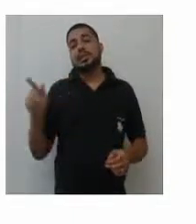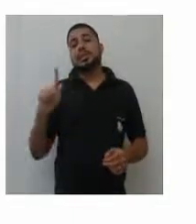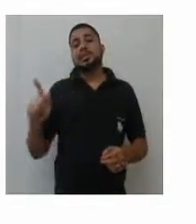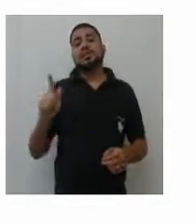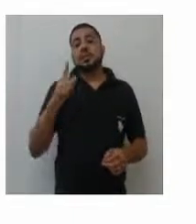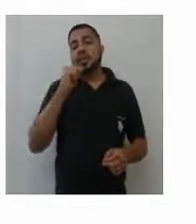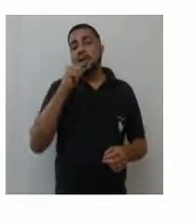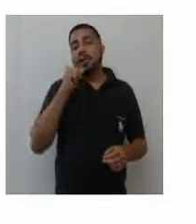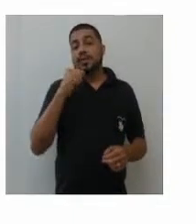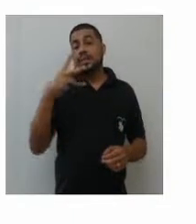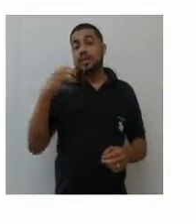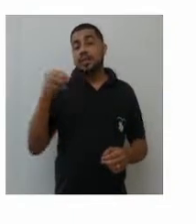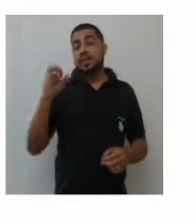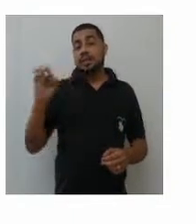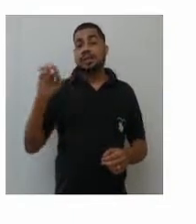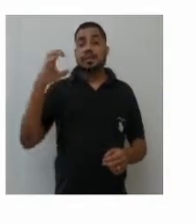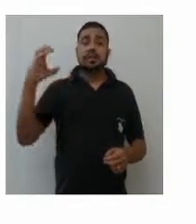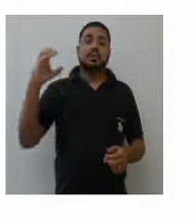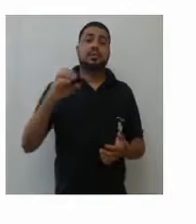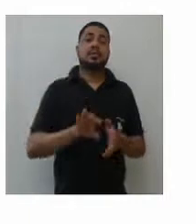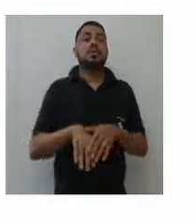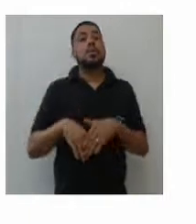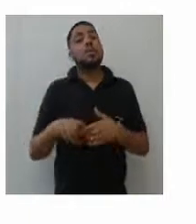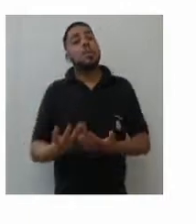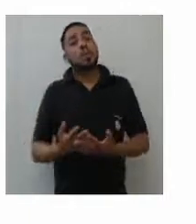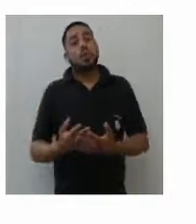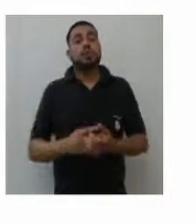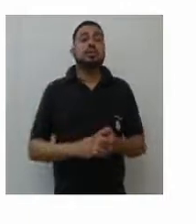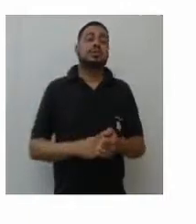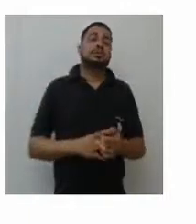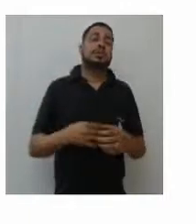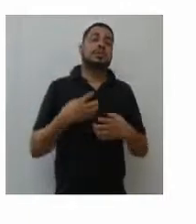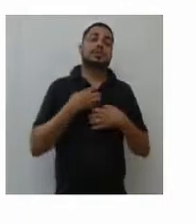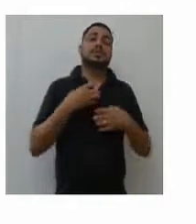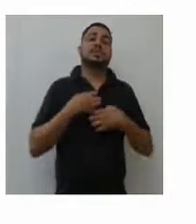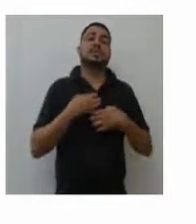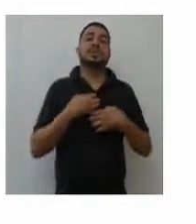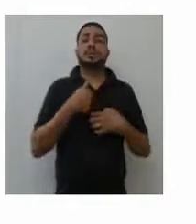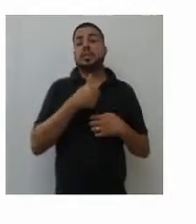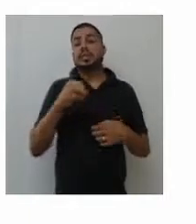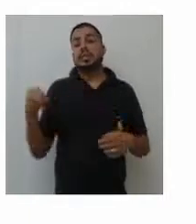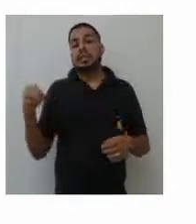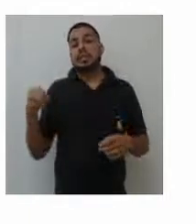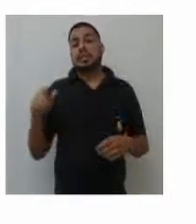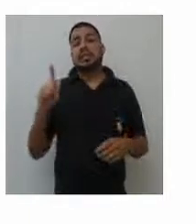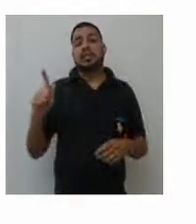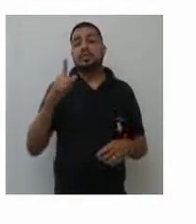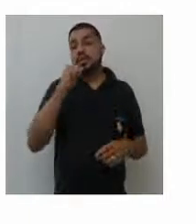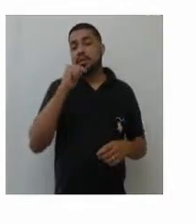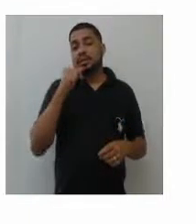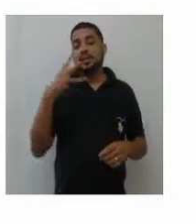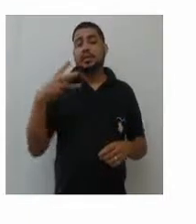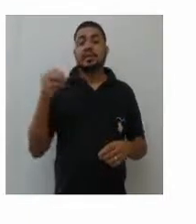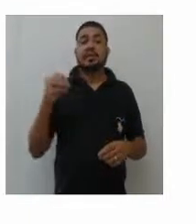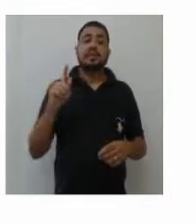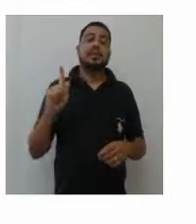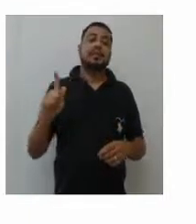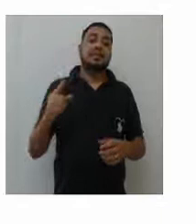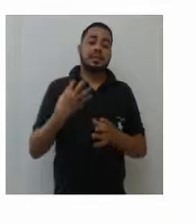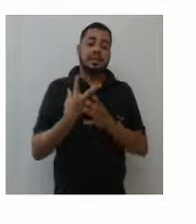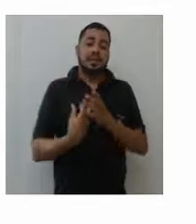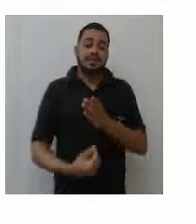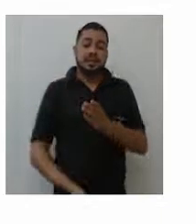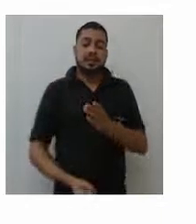30 graus Celsius, ok? Ou posso ler da seguinte forma: 100 gramas de água a 30 graus Celsius dissolvem